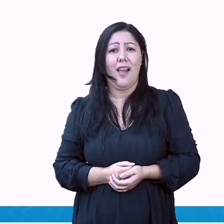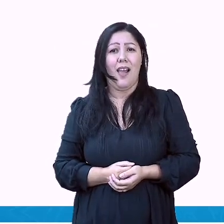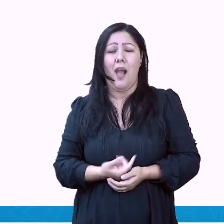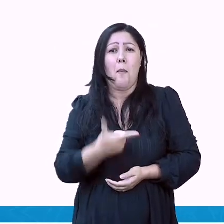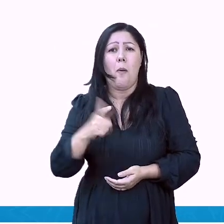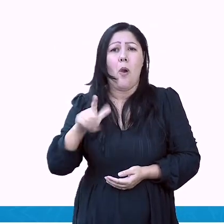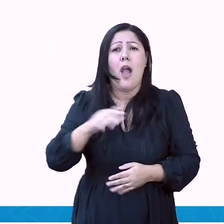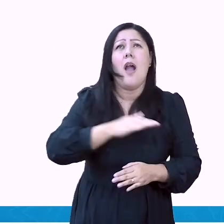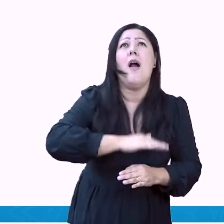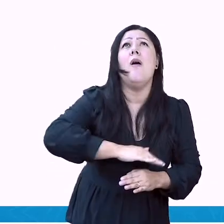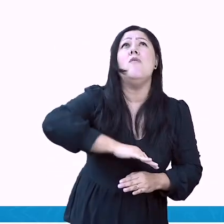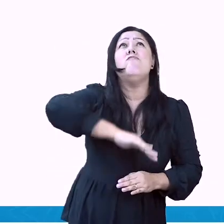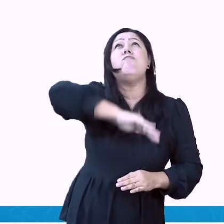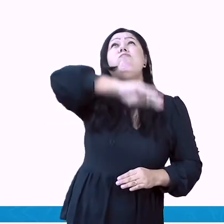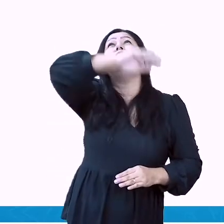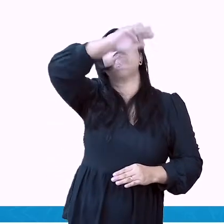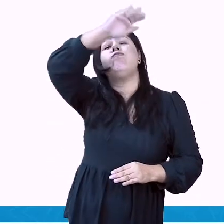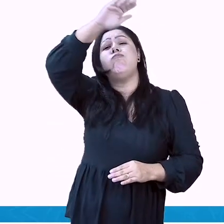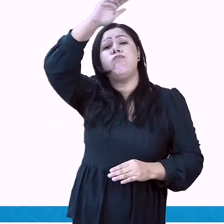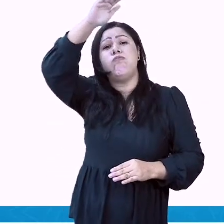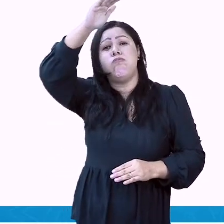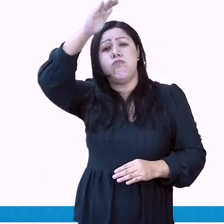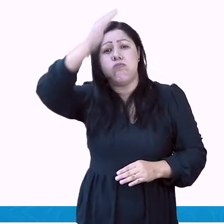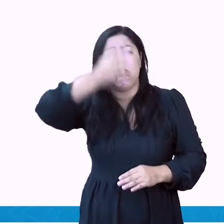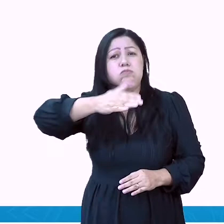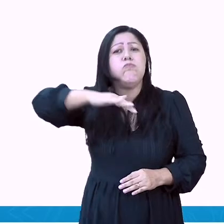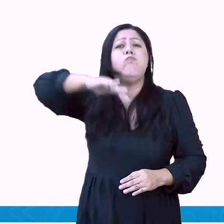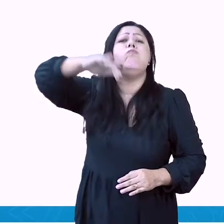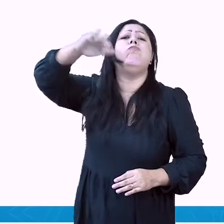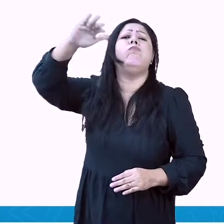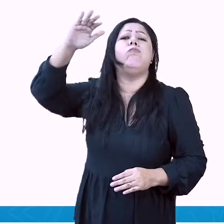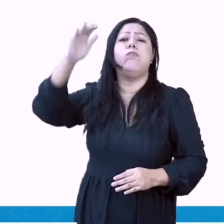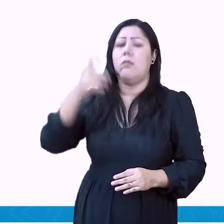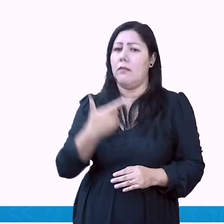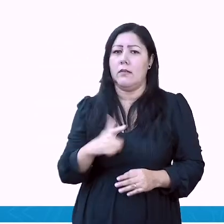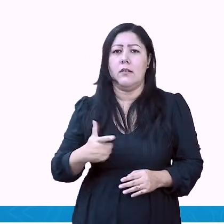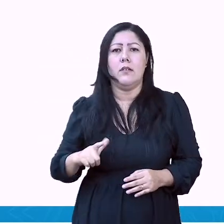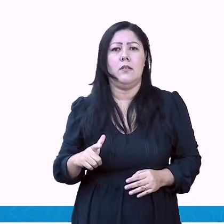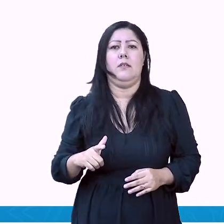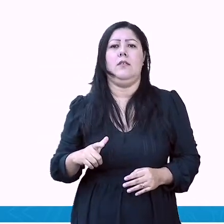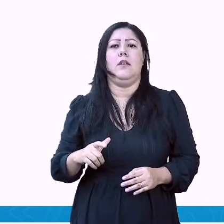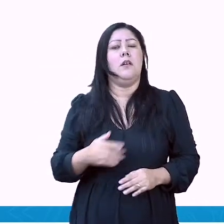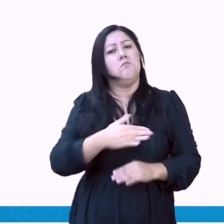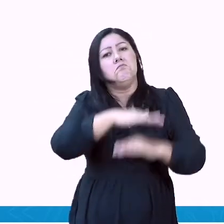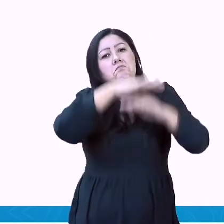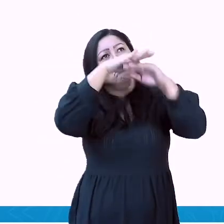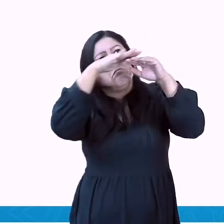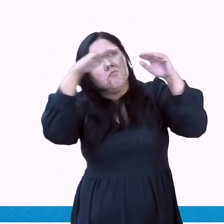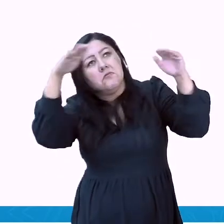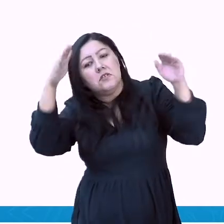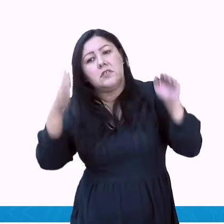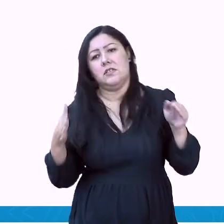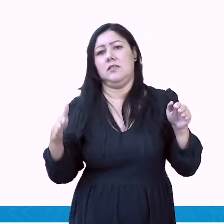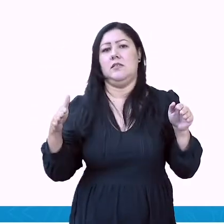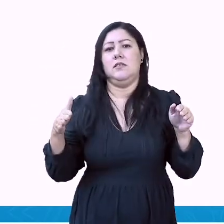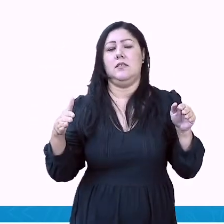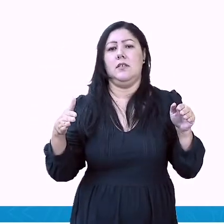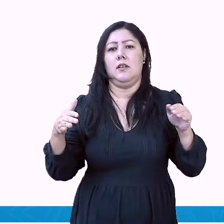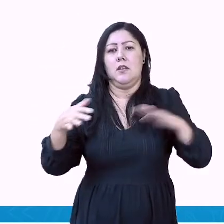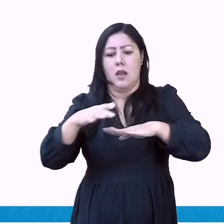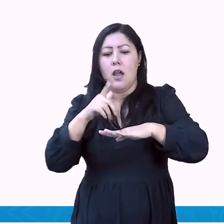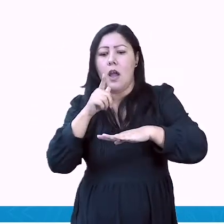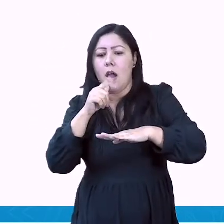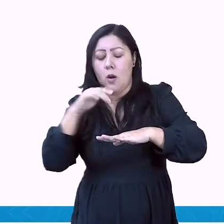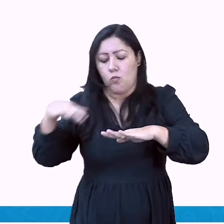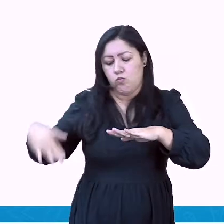montanhas. Nós temos serras, morros, planaltos, mares de morros. Por